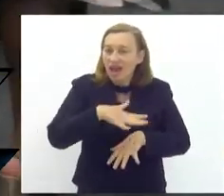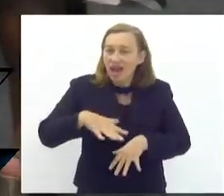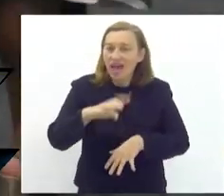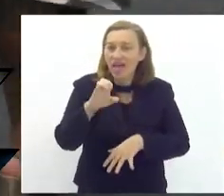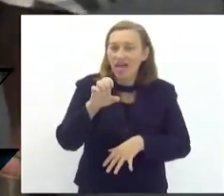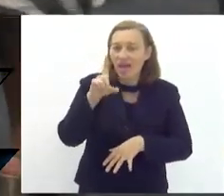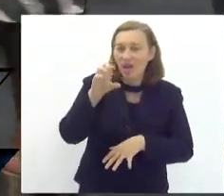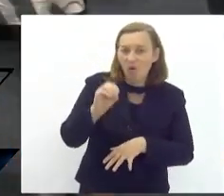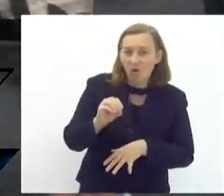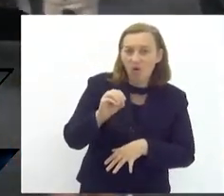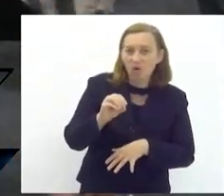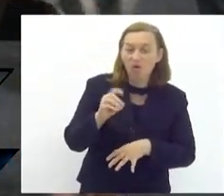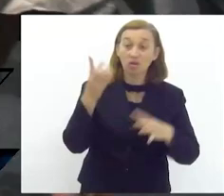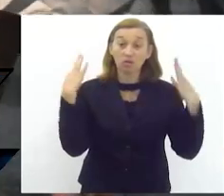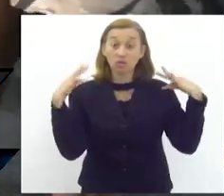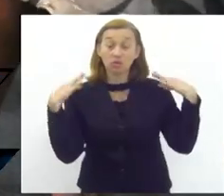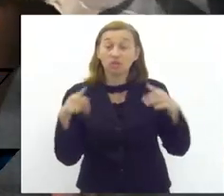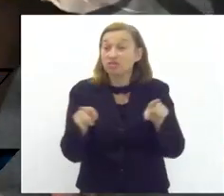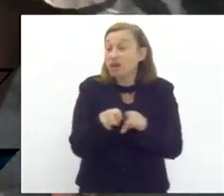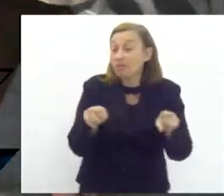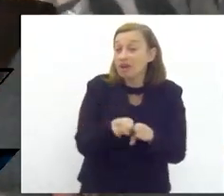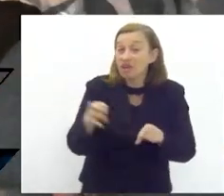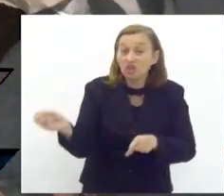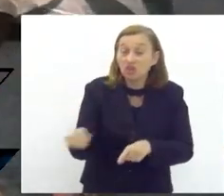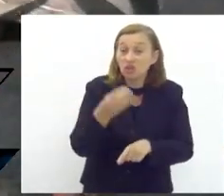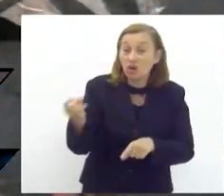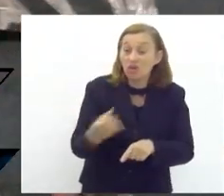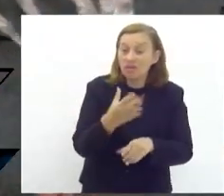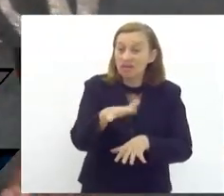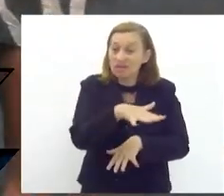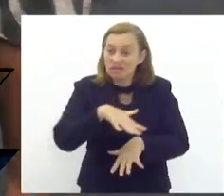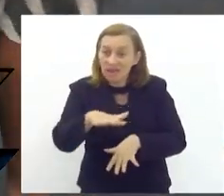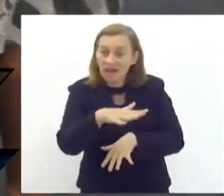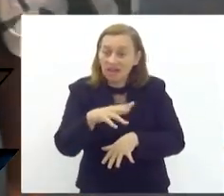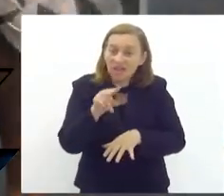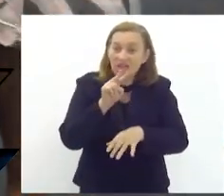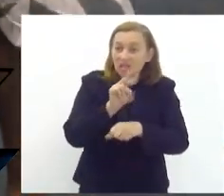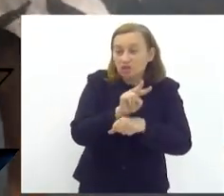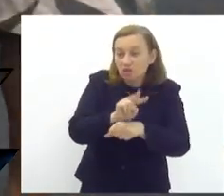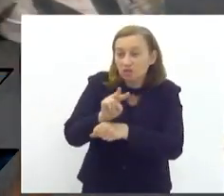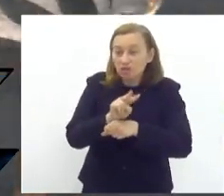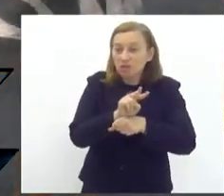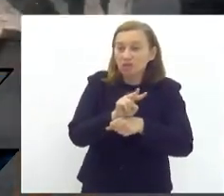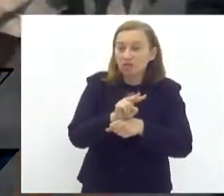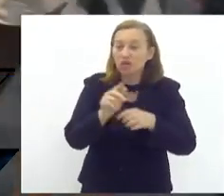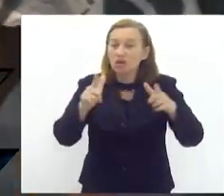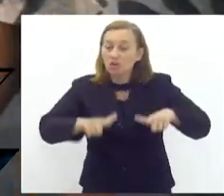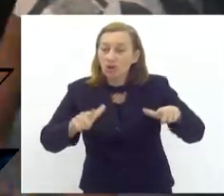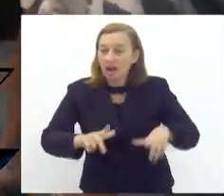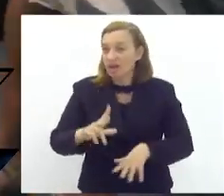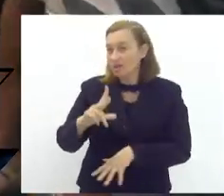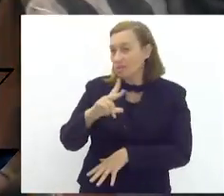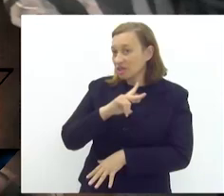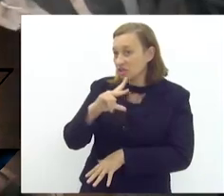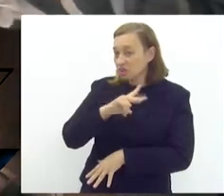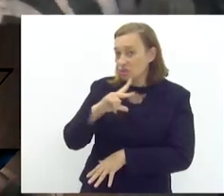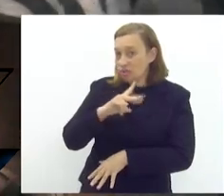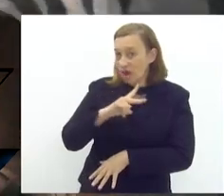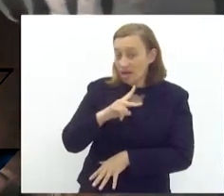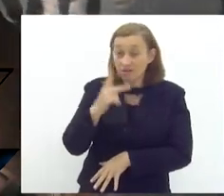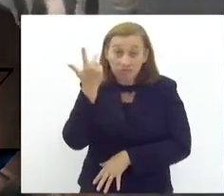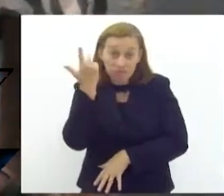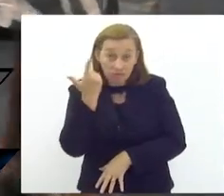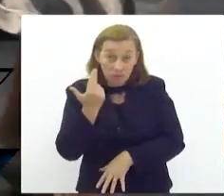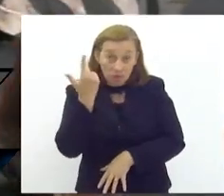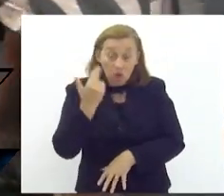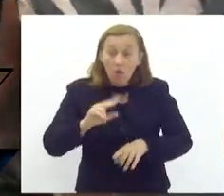também na proposição de novas unidades de conservação sejam elas reservas particulares de patrimônio natural ou também